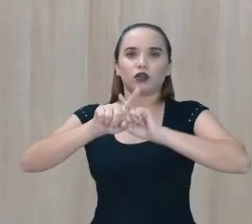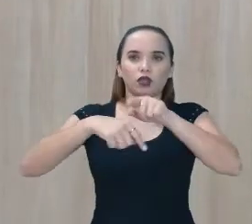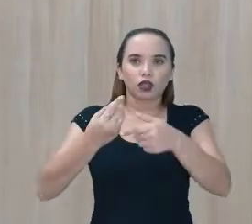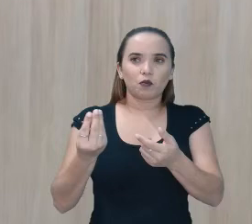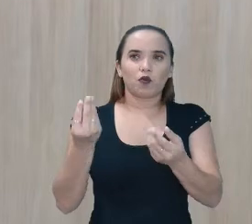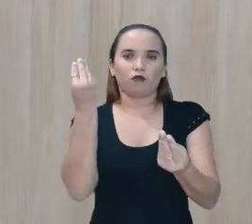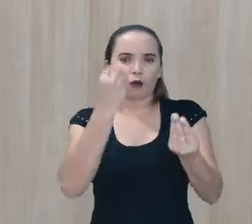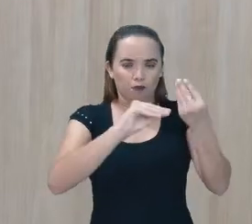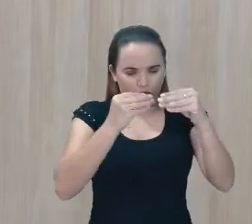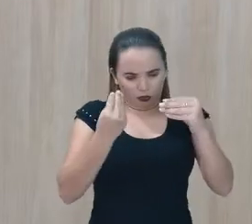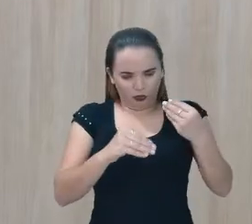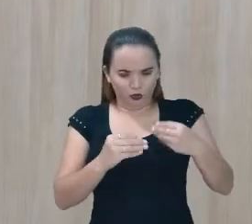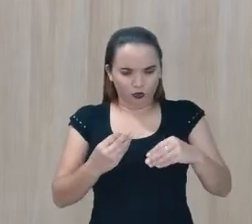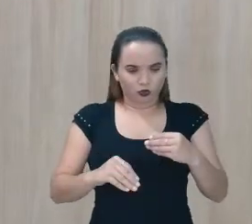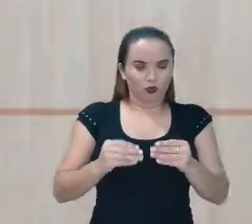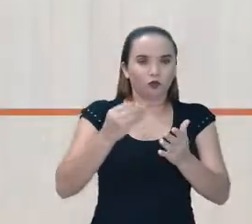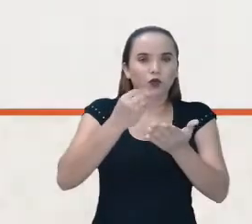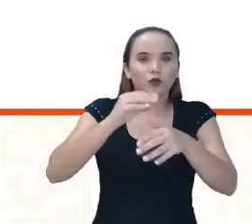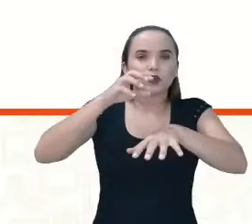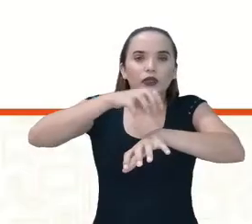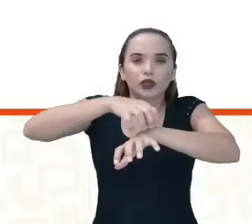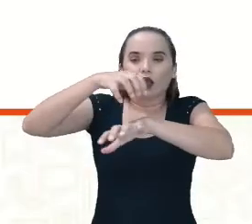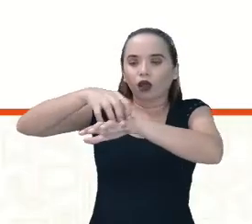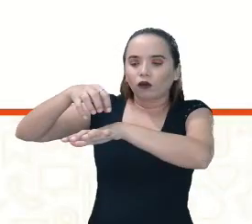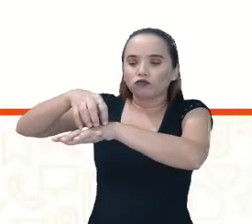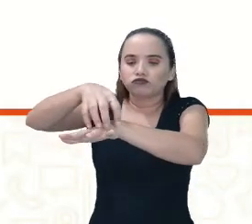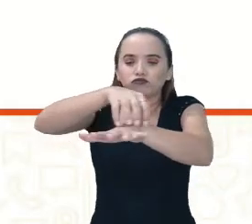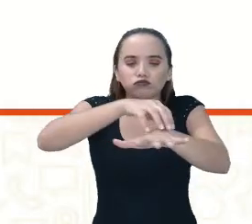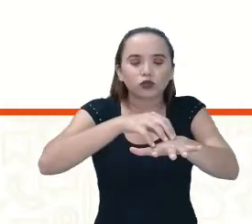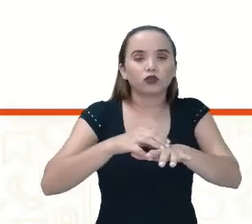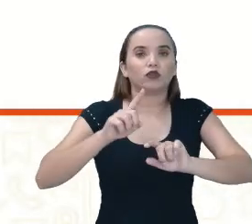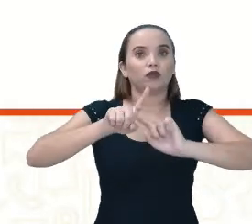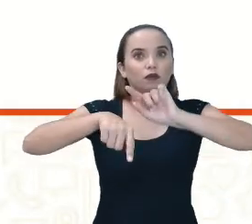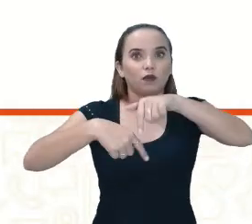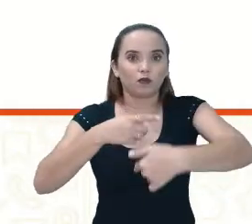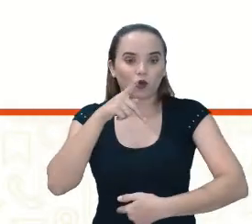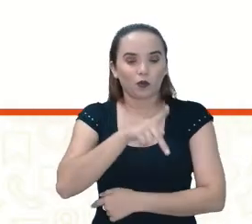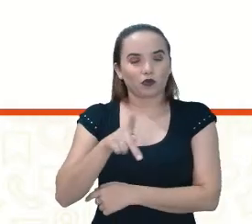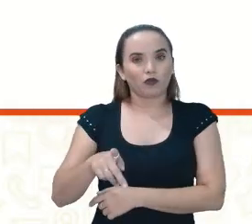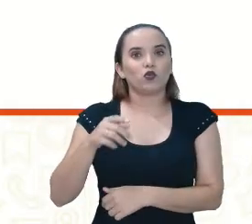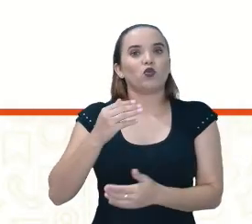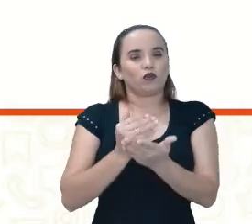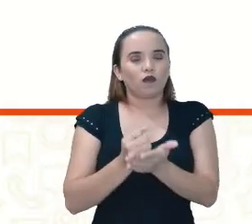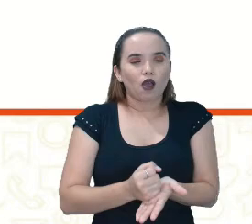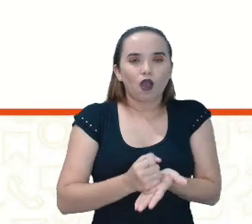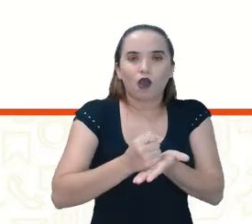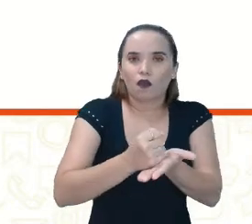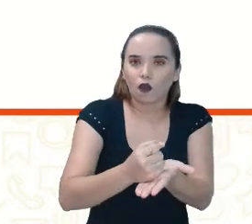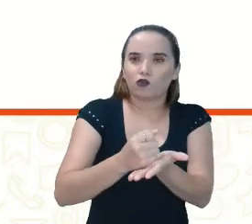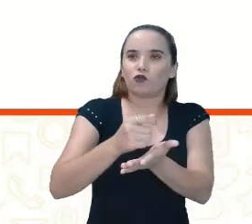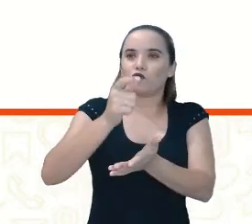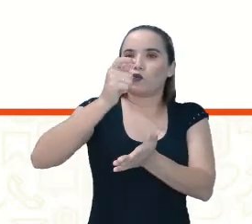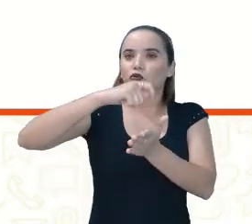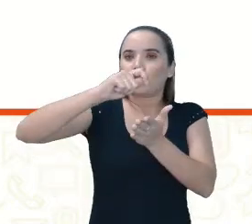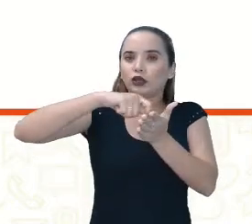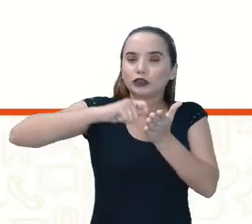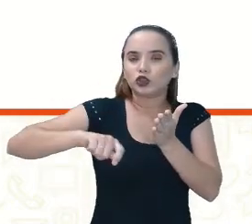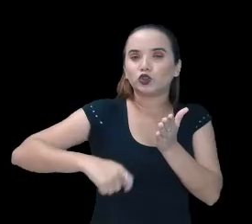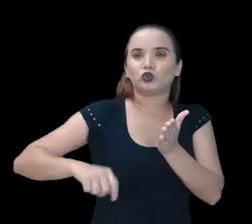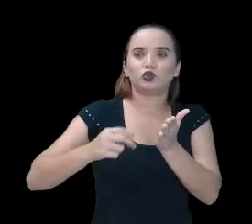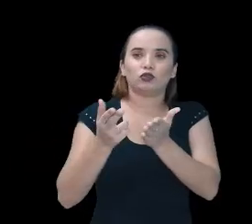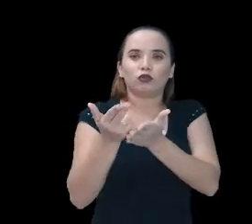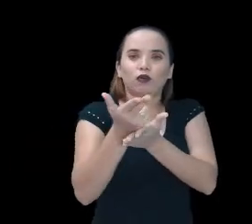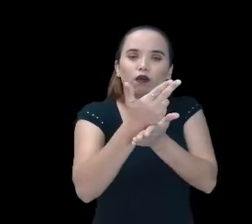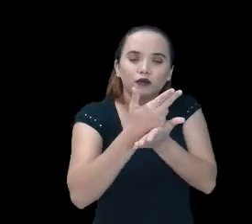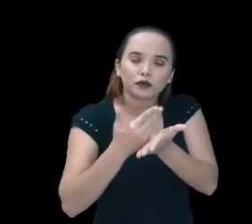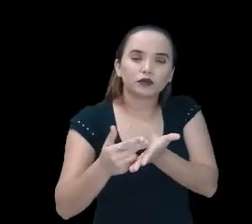a professora vai começar a ajudar ele, a escrita de cada desenho que ele